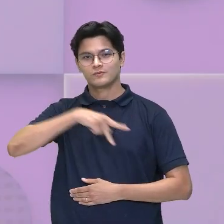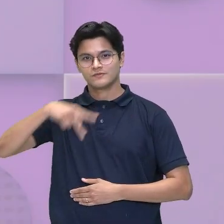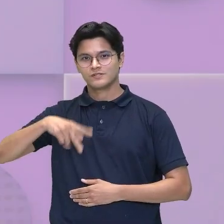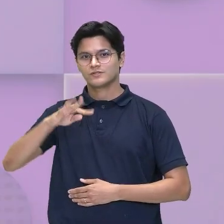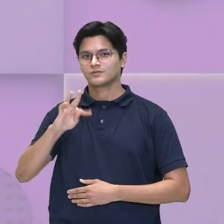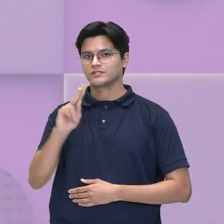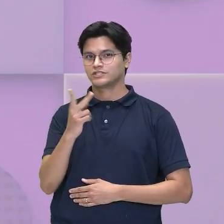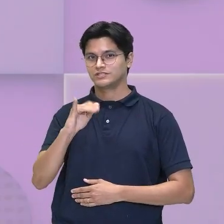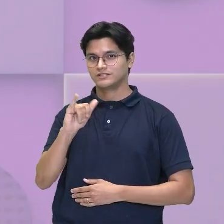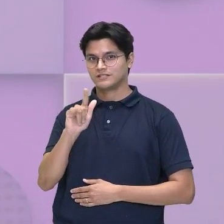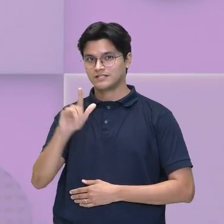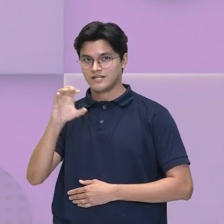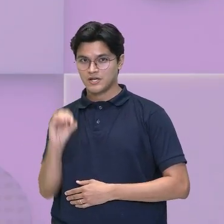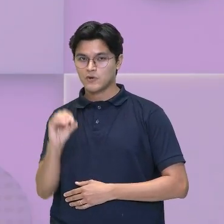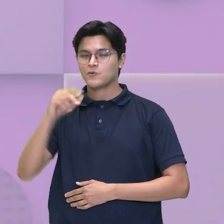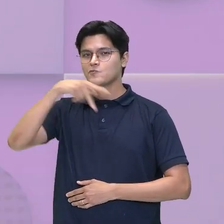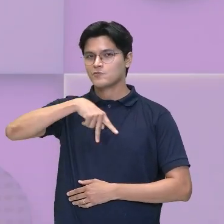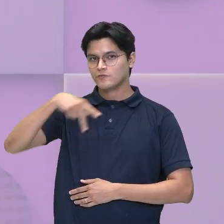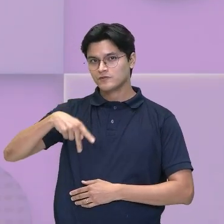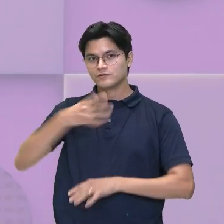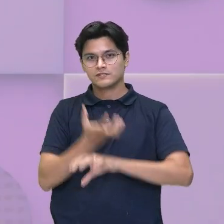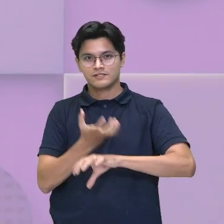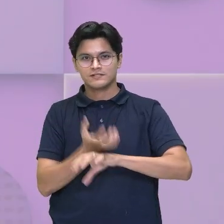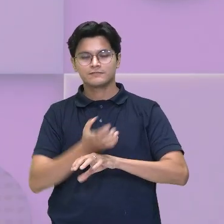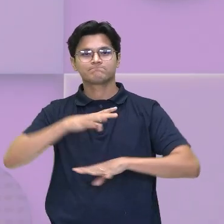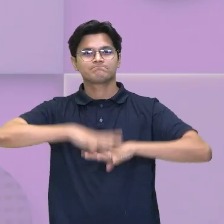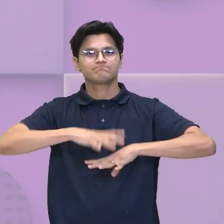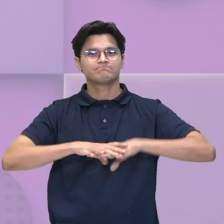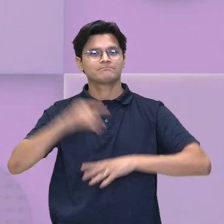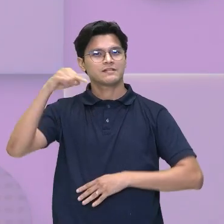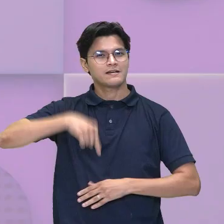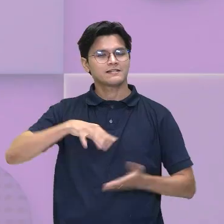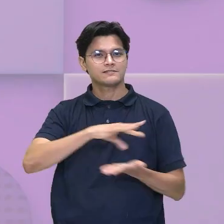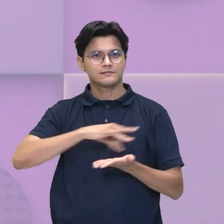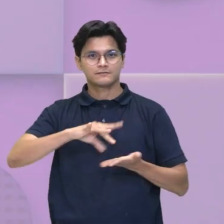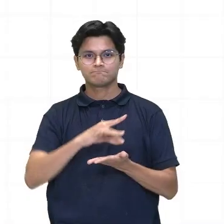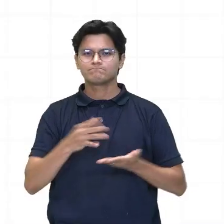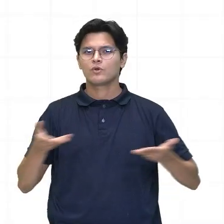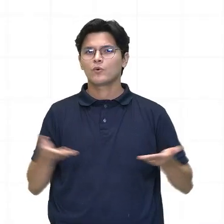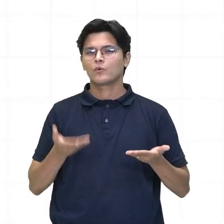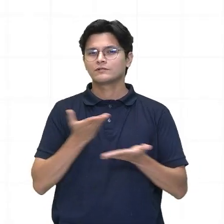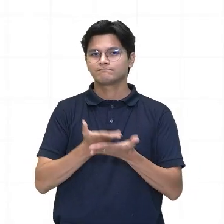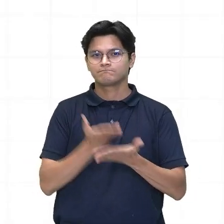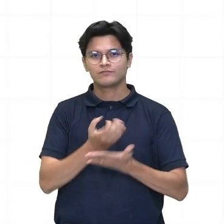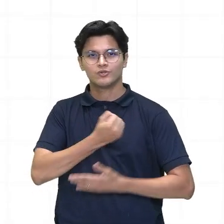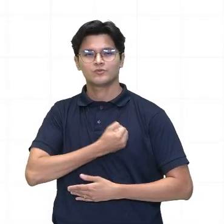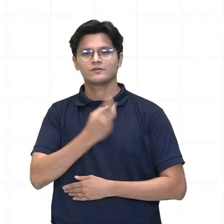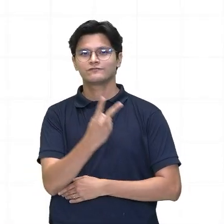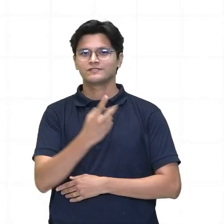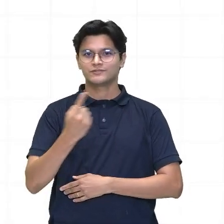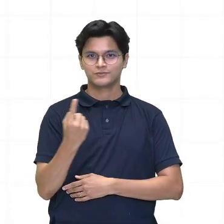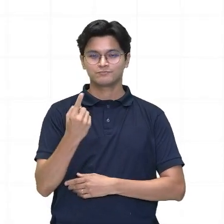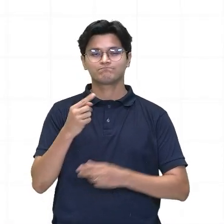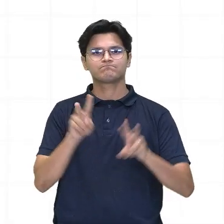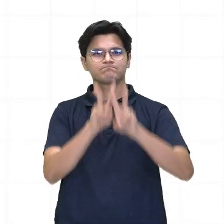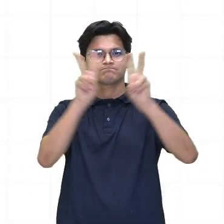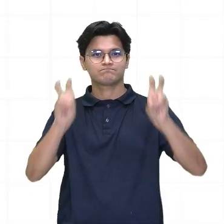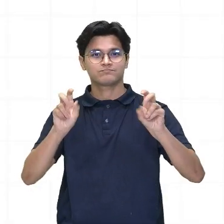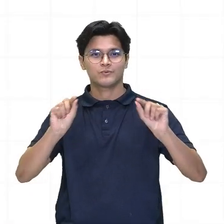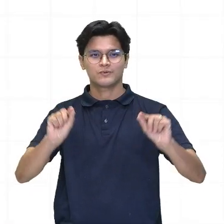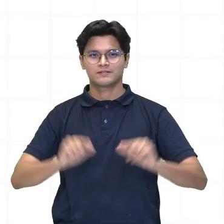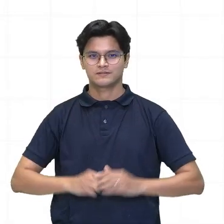de matemática aqui do Centro de Mídias, e esta é a nossa aula de número 21, que tem como objeto de